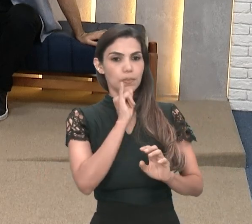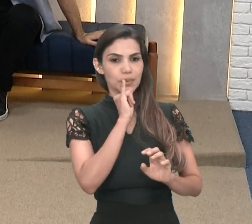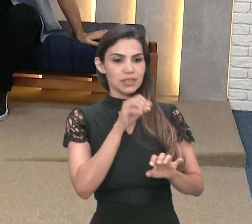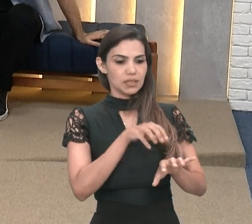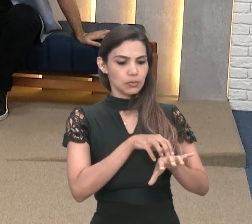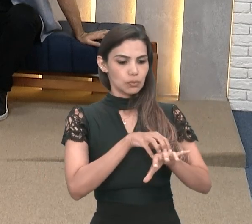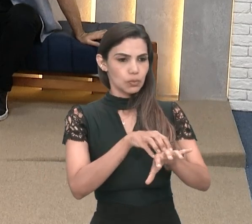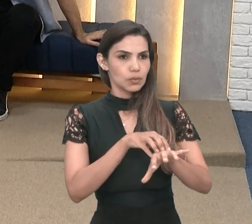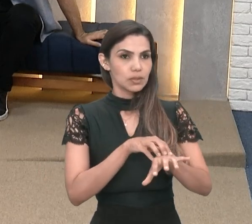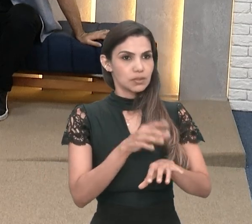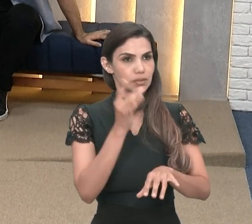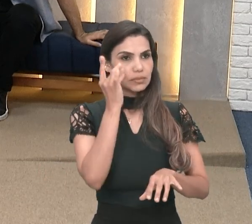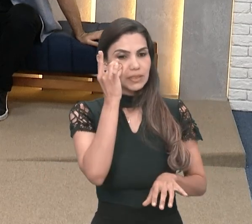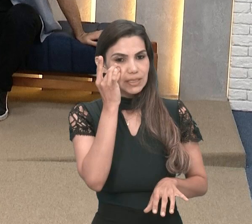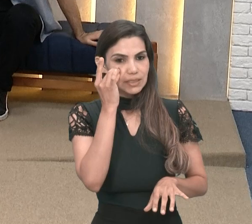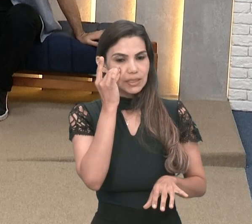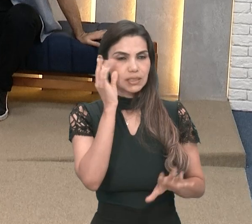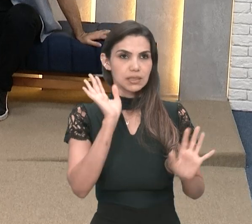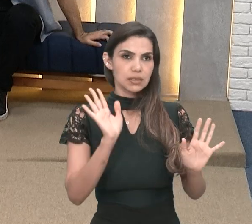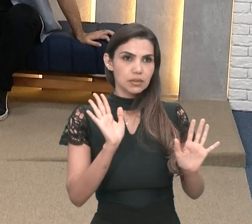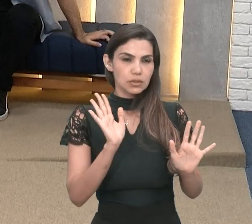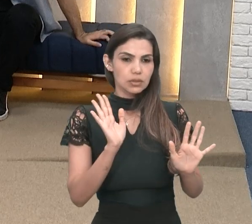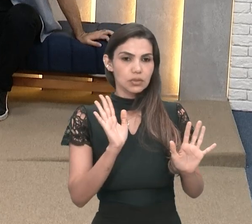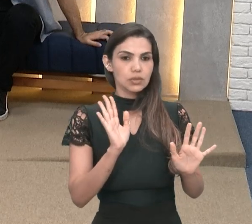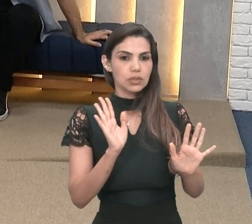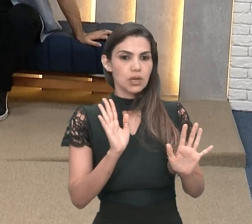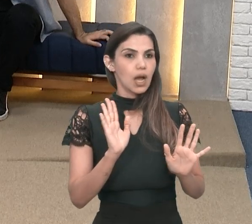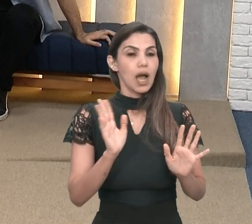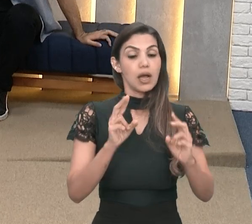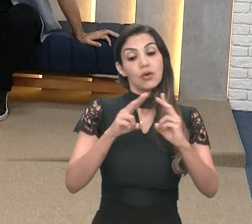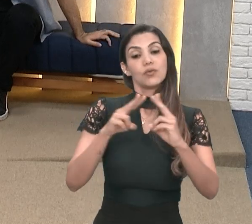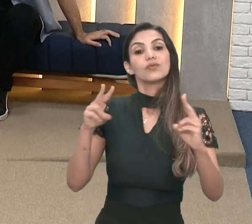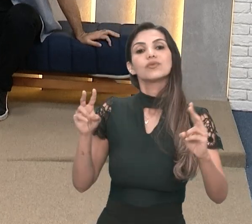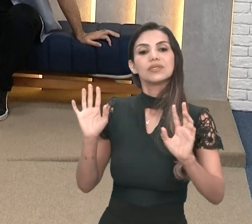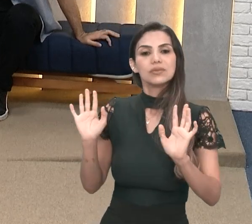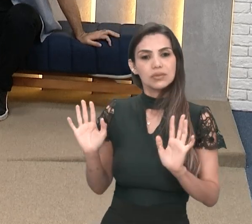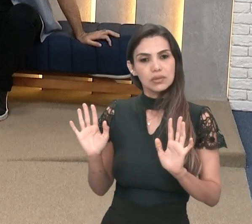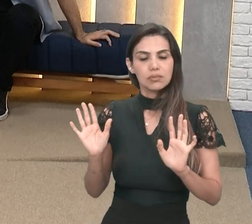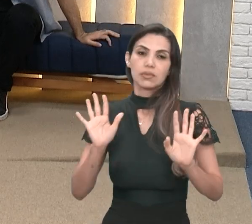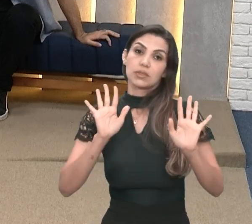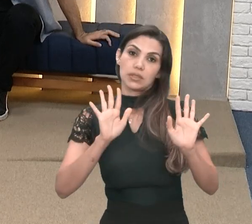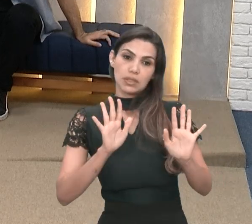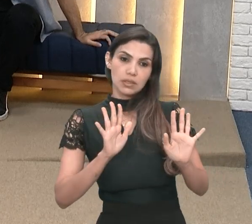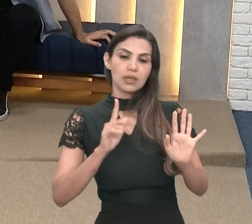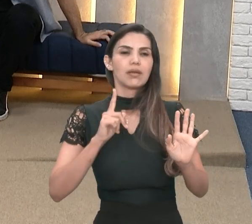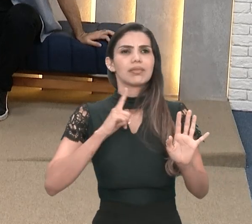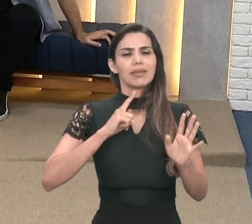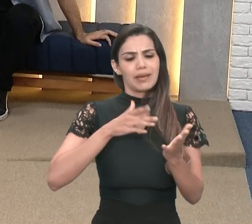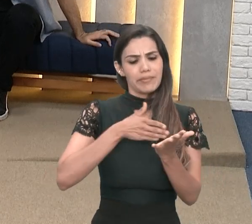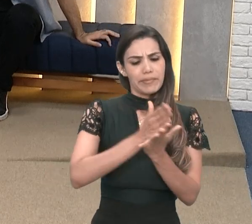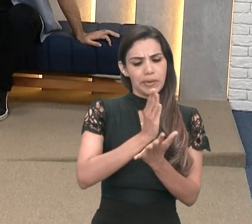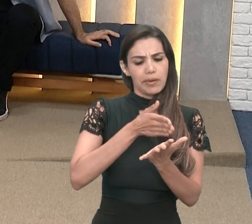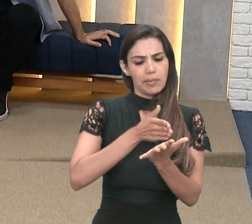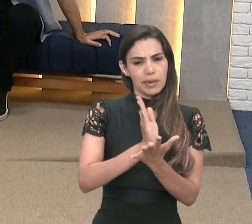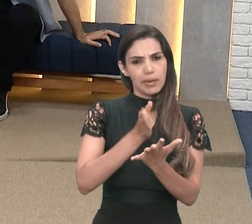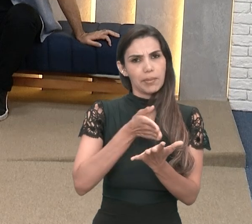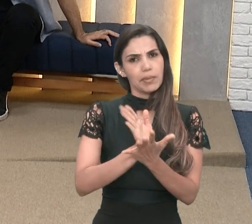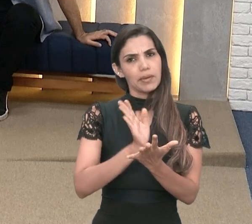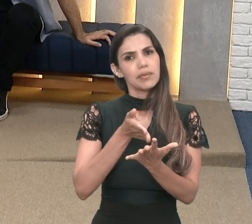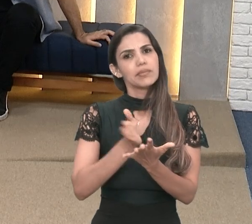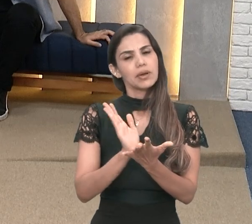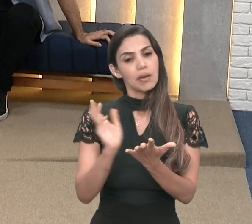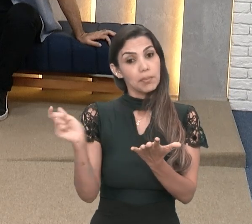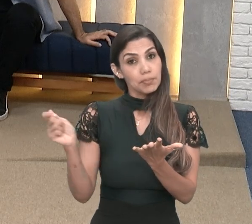mobilidade presencial. É o virtual. Existem muitas abordagens que você pode